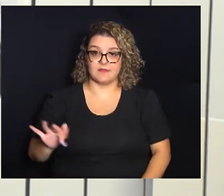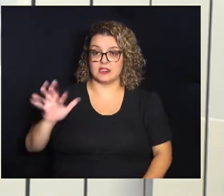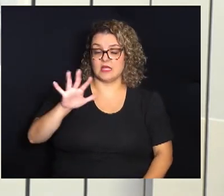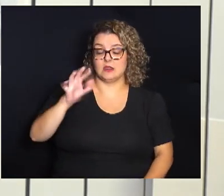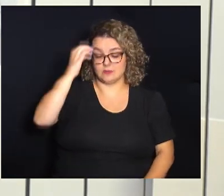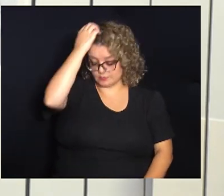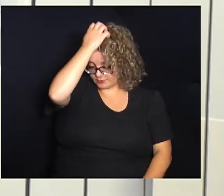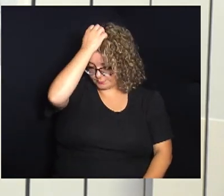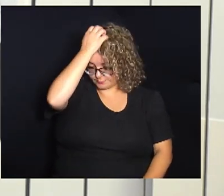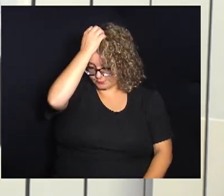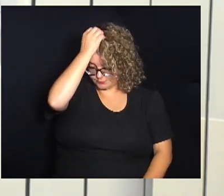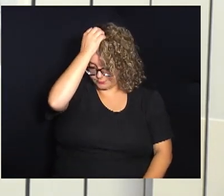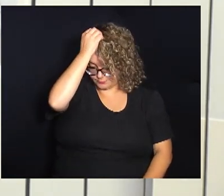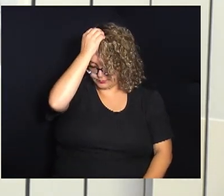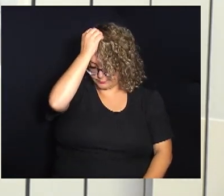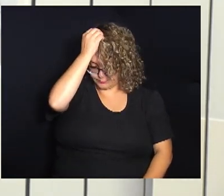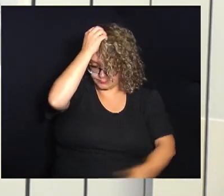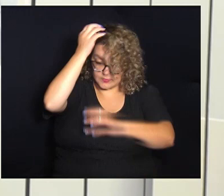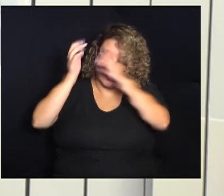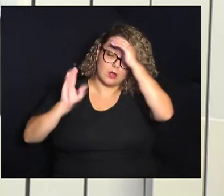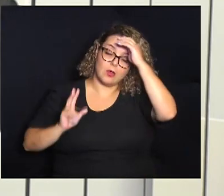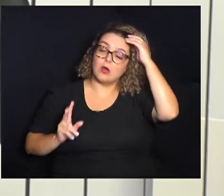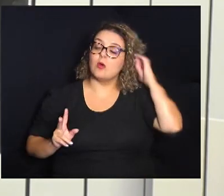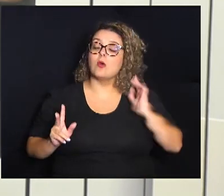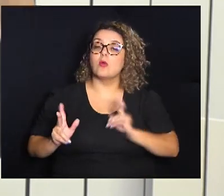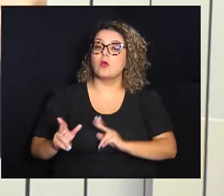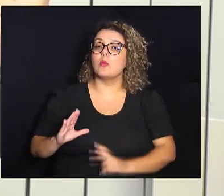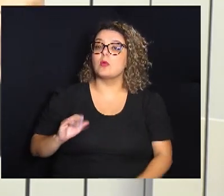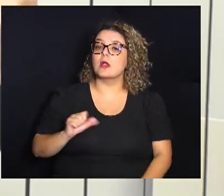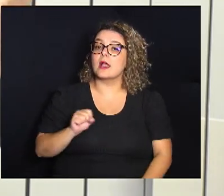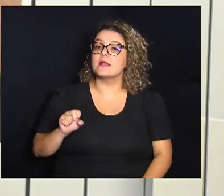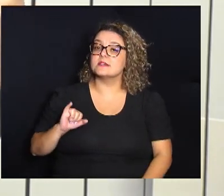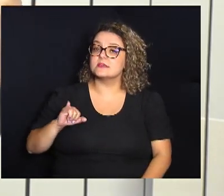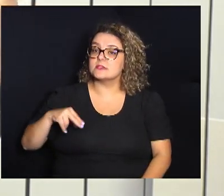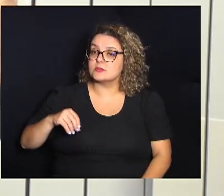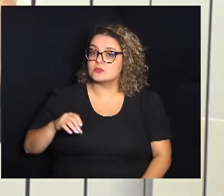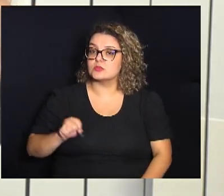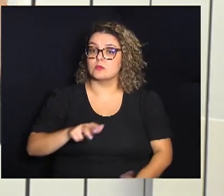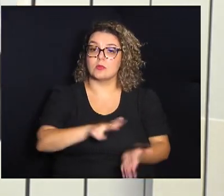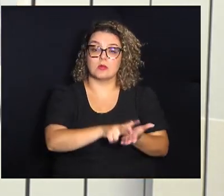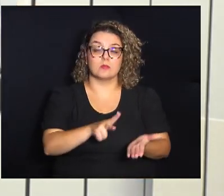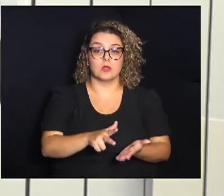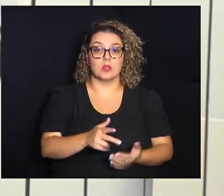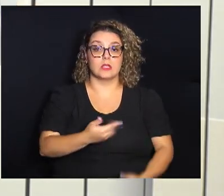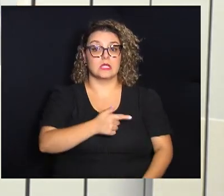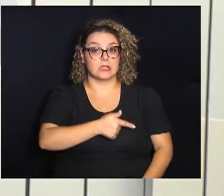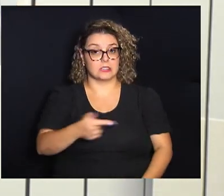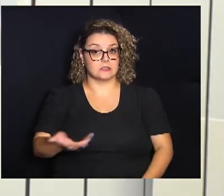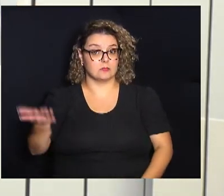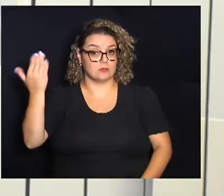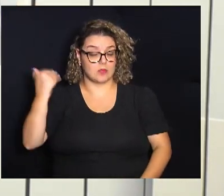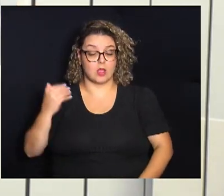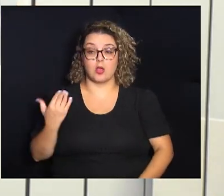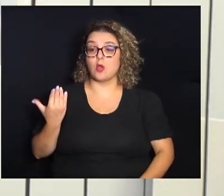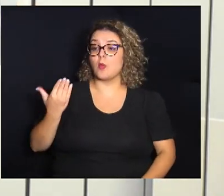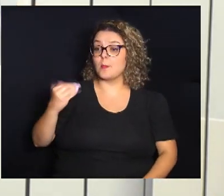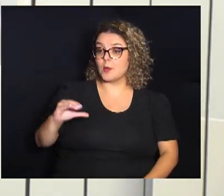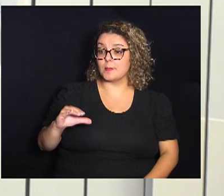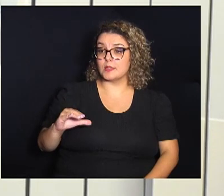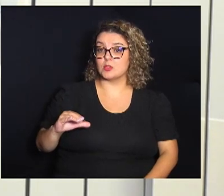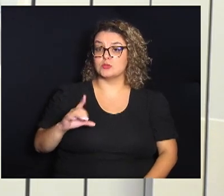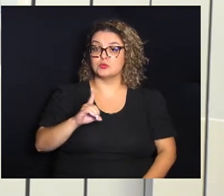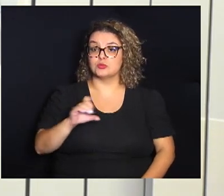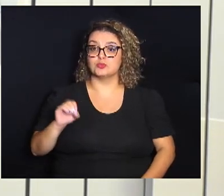como cassinos na regulamentação. E na semana passada, o governo federal publicou no Diário Oficial